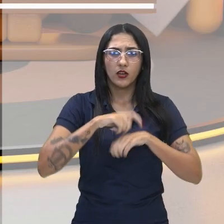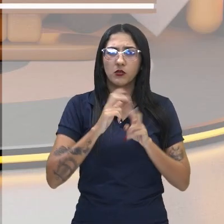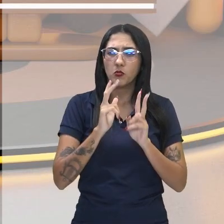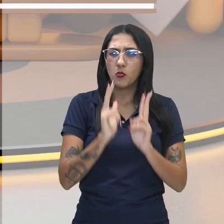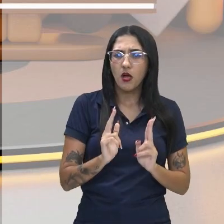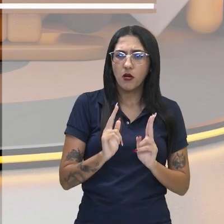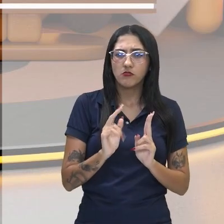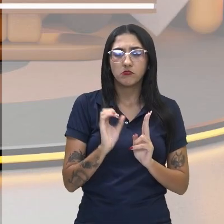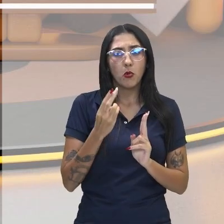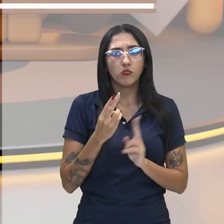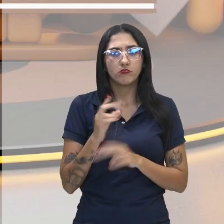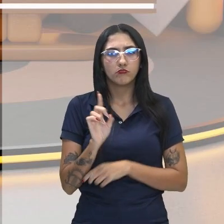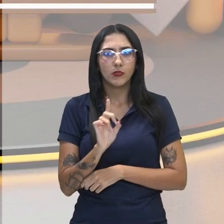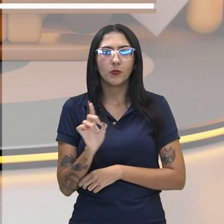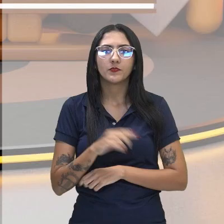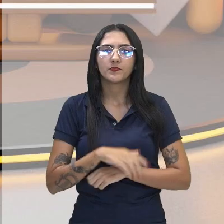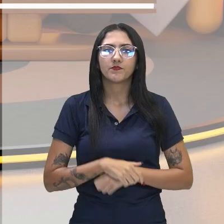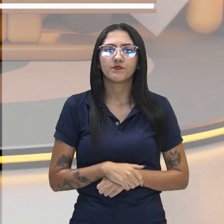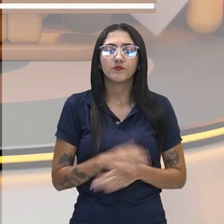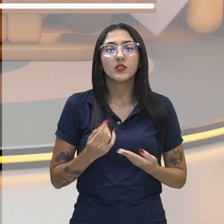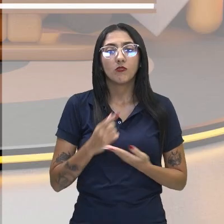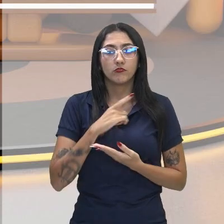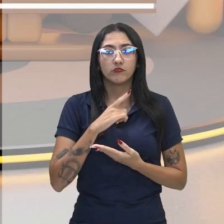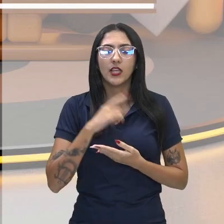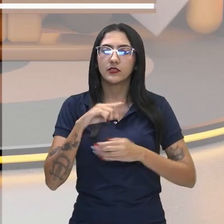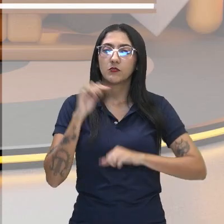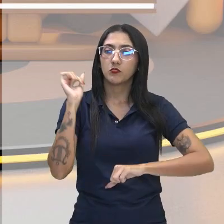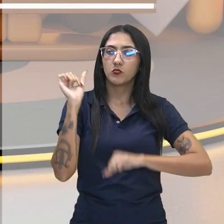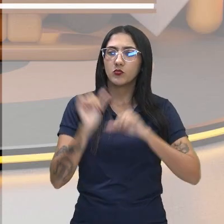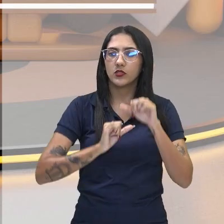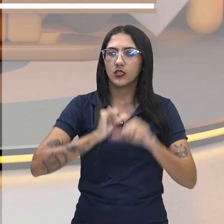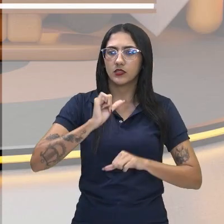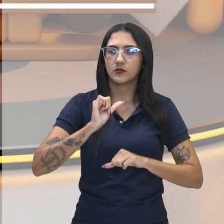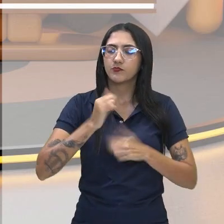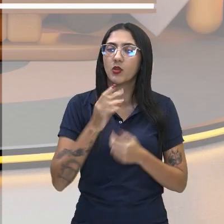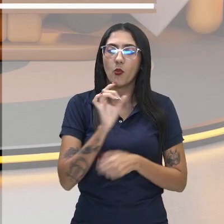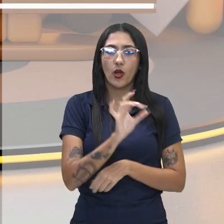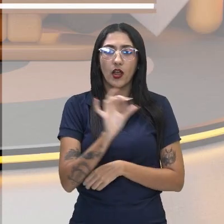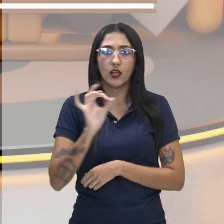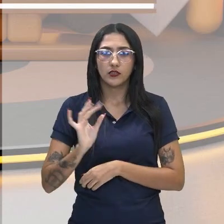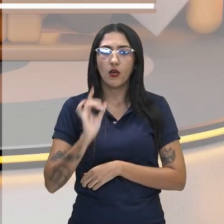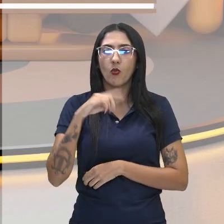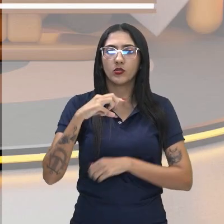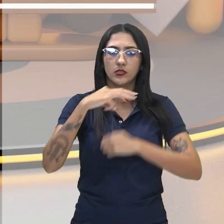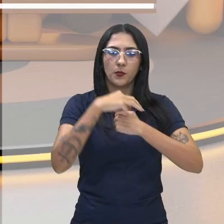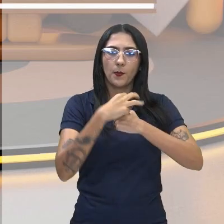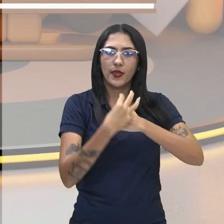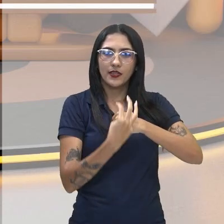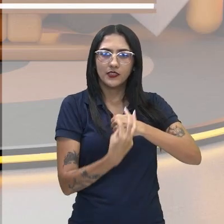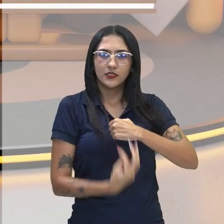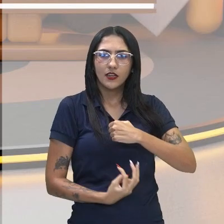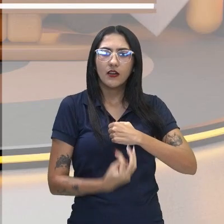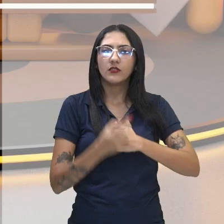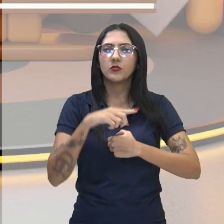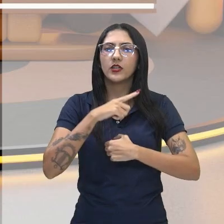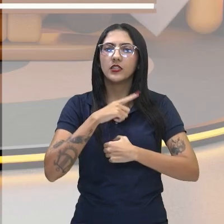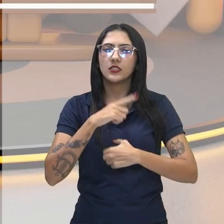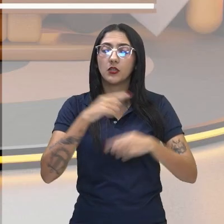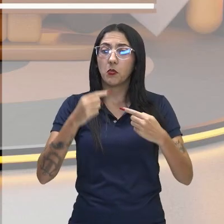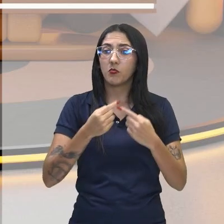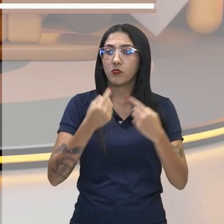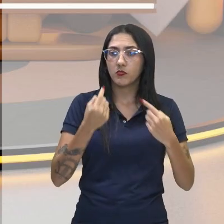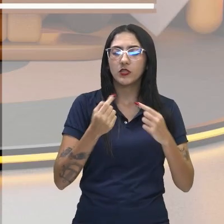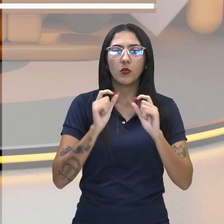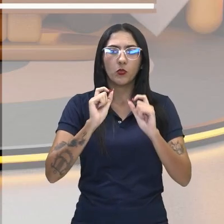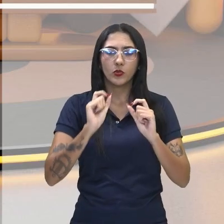Nós temos, gente, essas mudanças de horário. Então, cada um desses meridianos, eles vão estar distantes